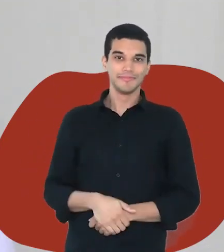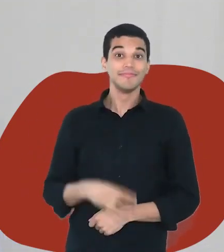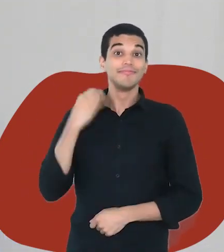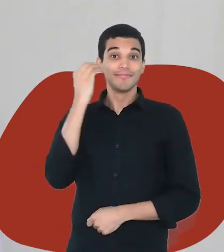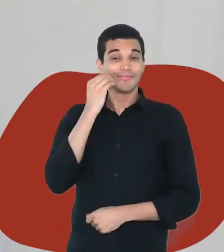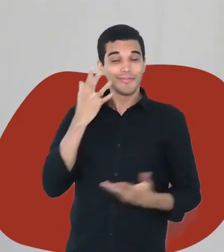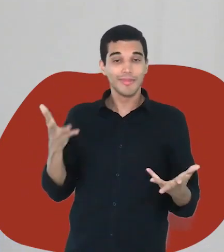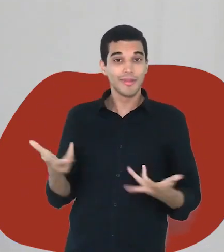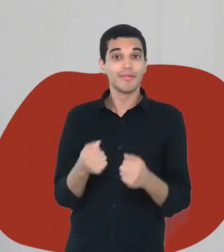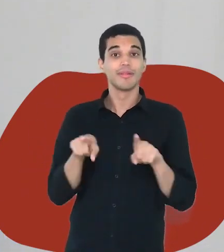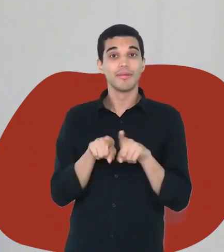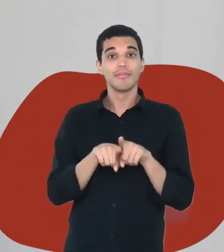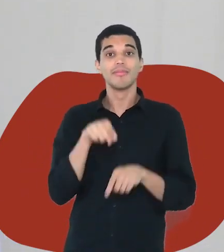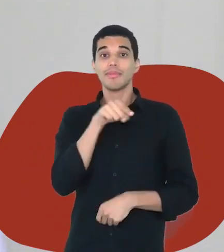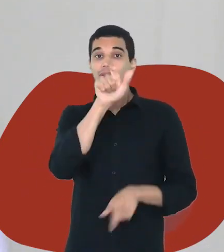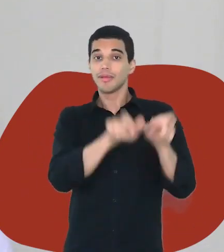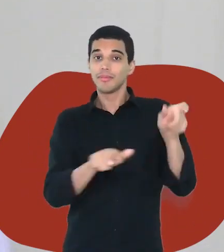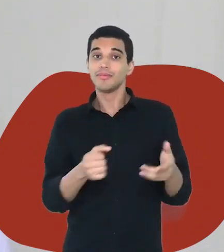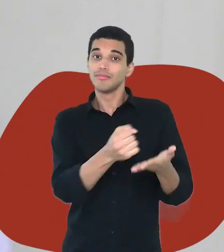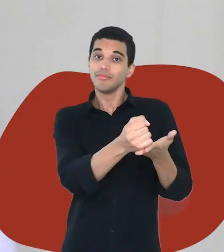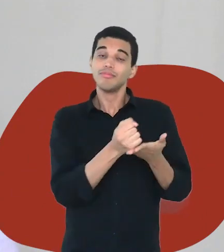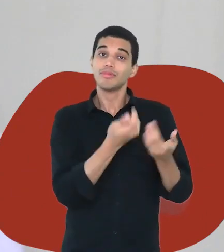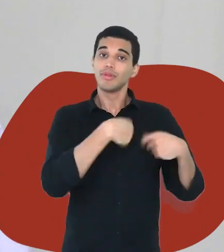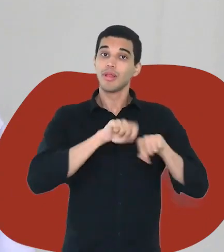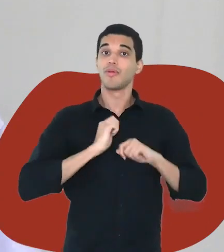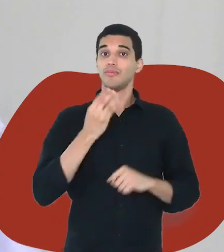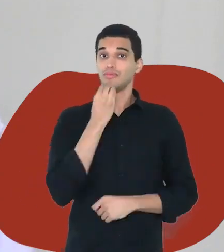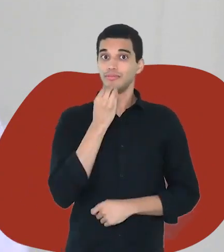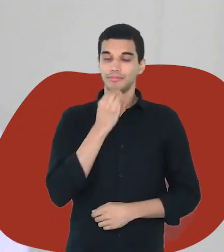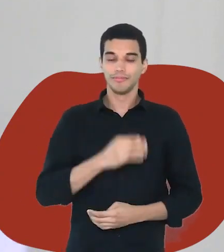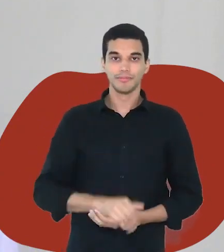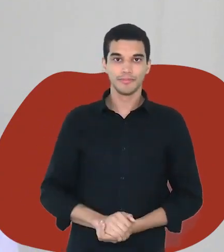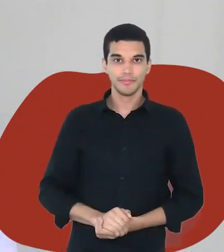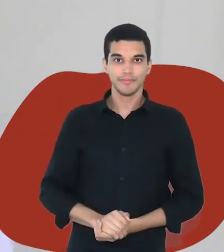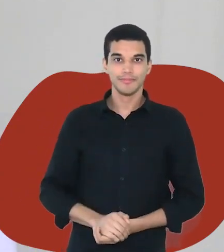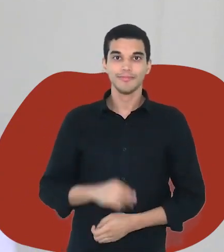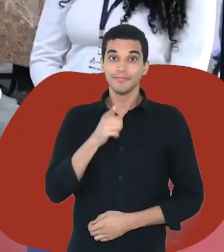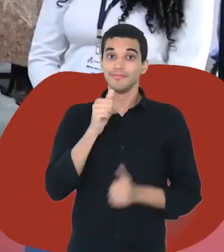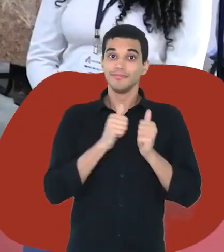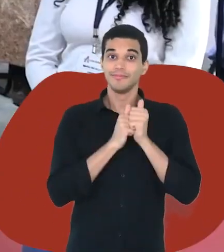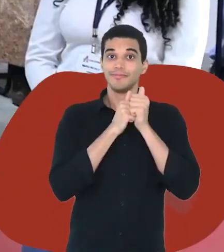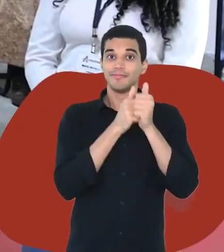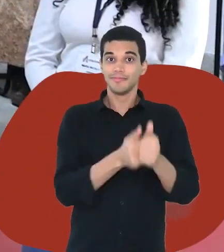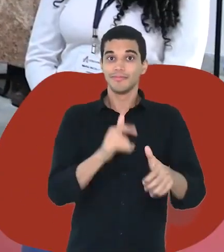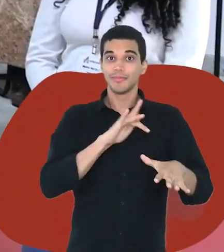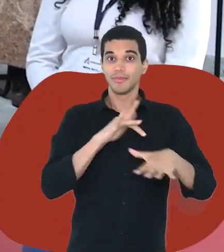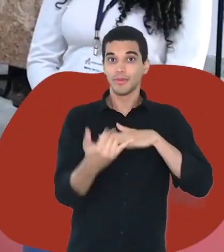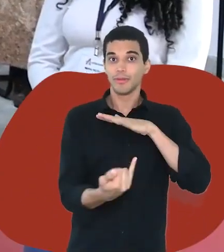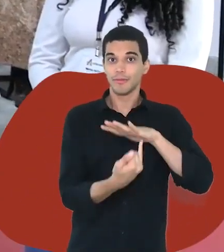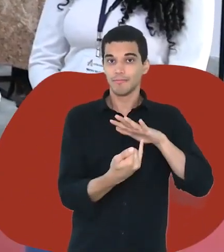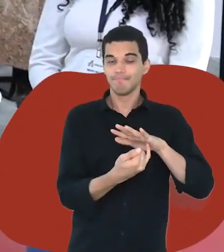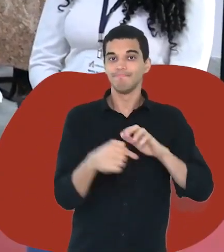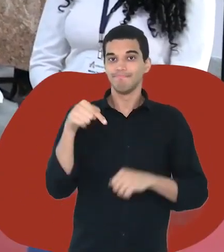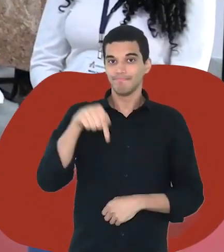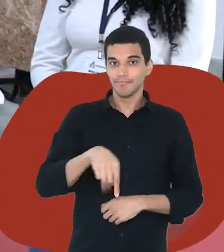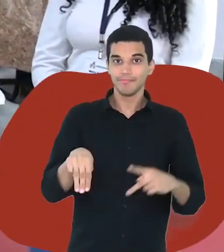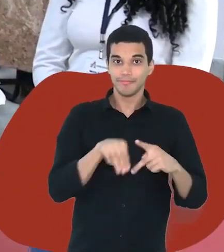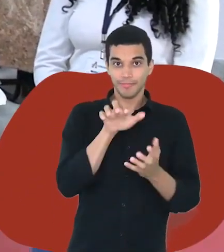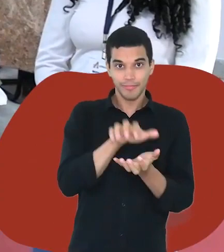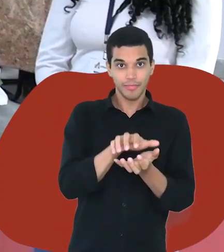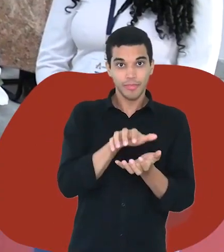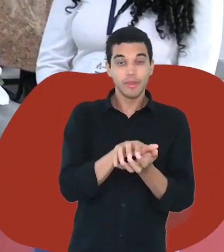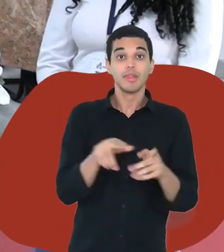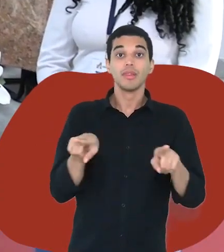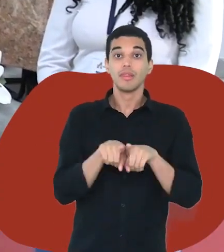desenrolando a experiência maravilhosa com o pessoal aqui também Que deu essa oportunidade siga o mppa na G de sociais